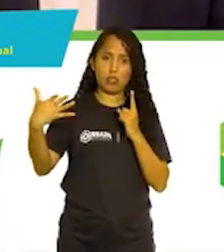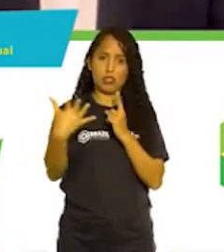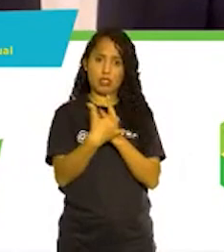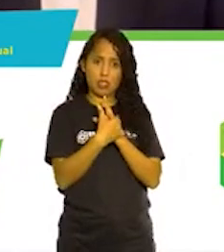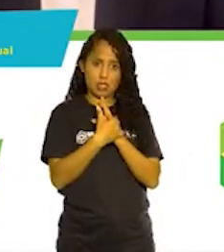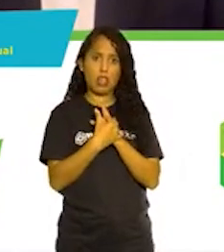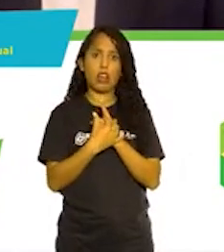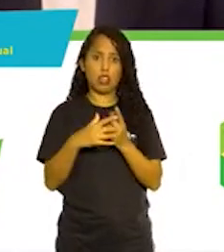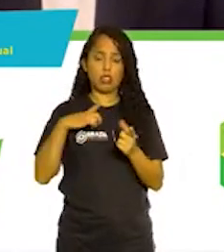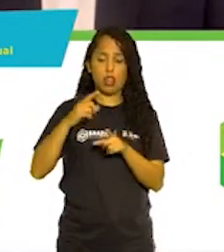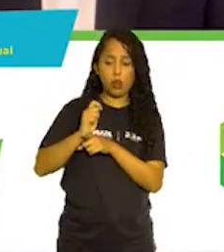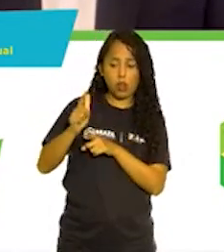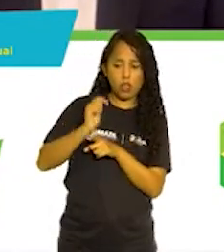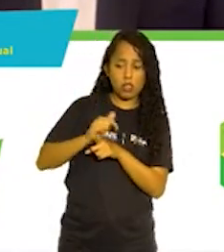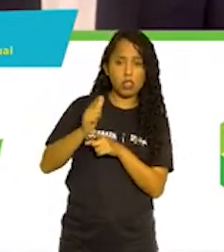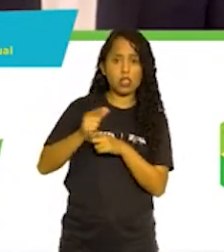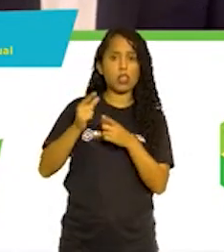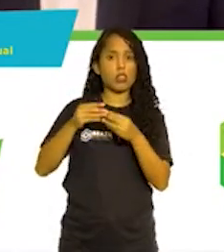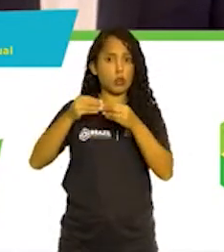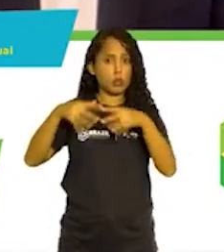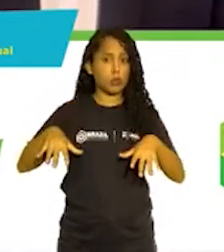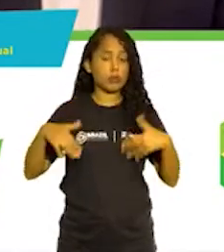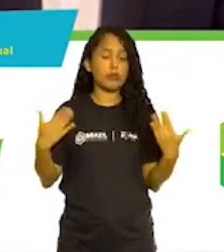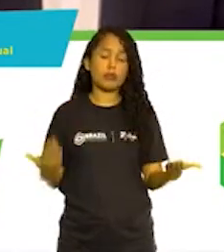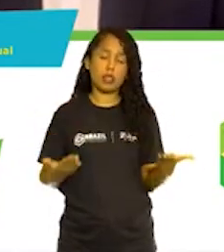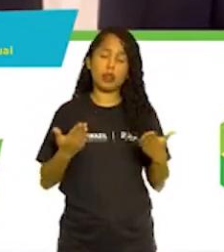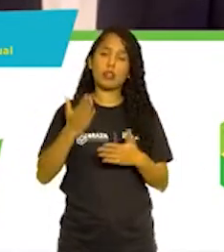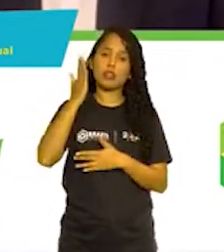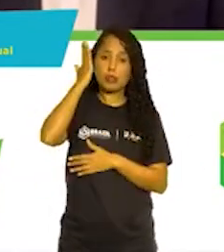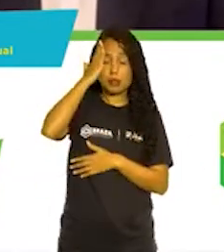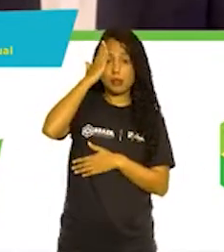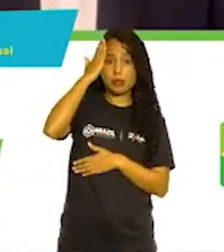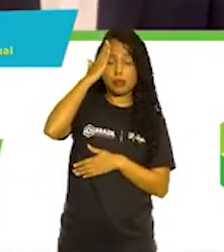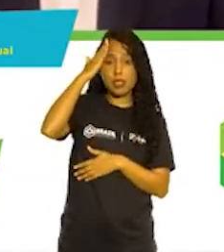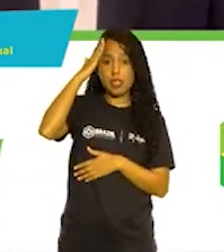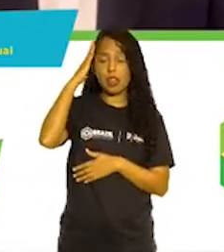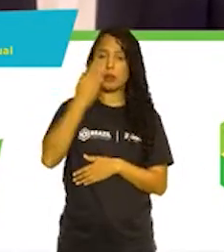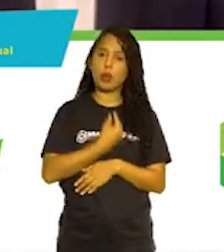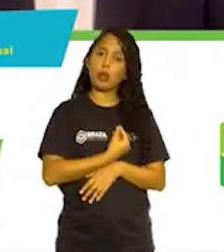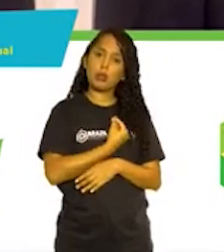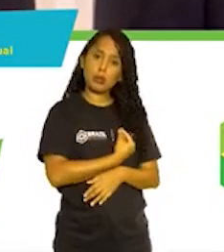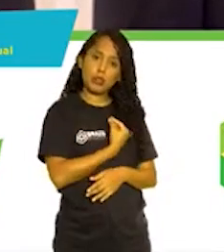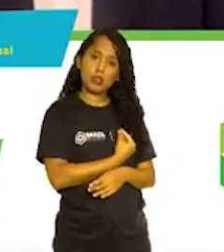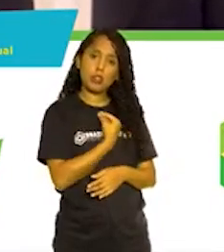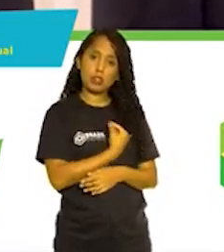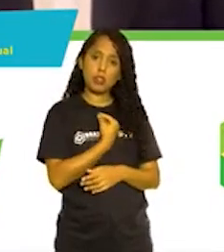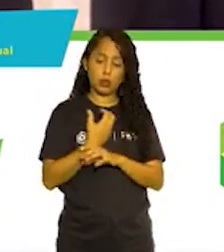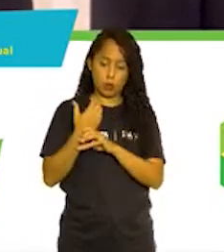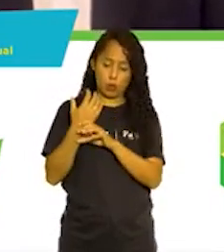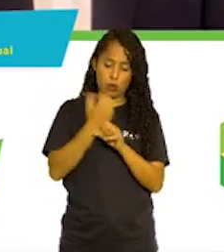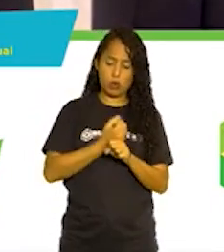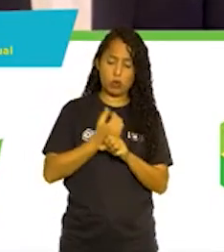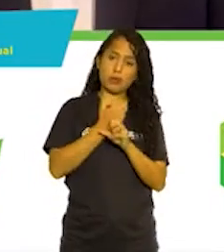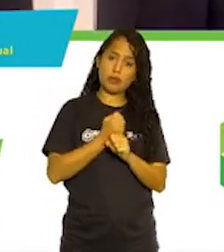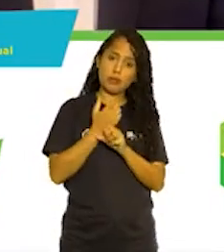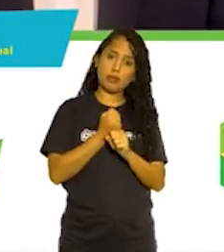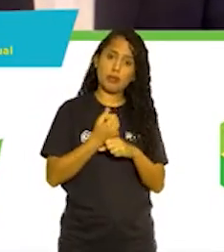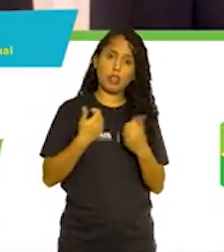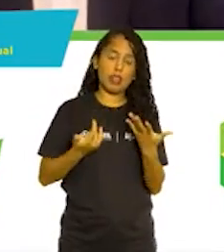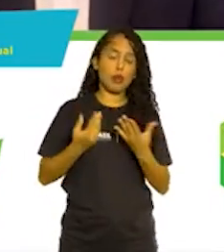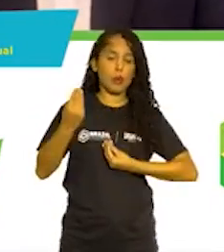dos recursos. Aparentemente, a sociedade não tem participação nenhuma nesse orçamento, apenas